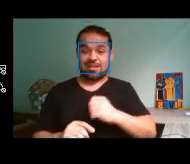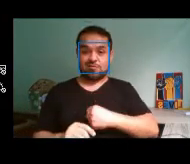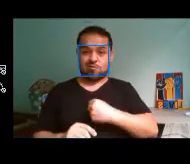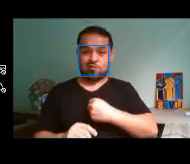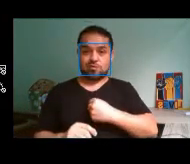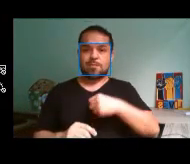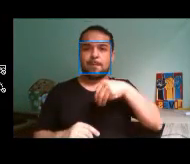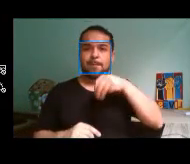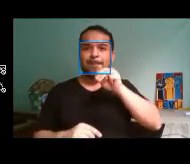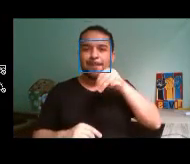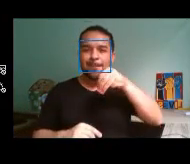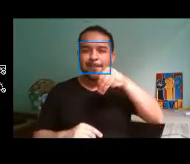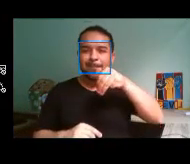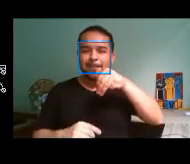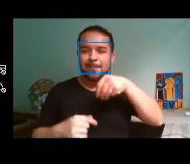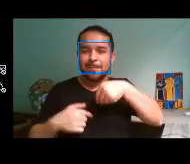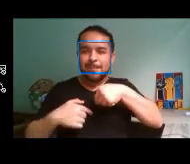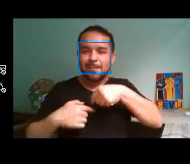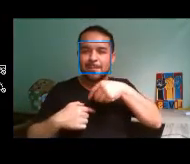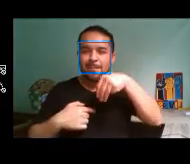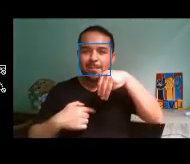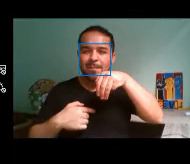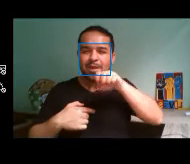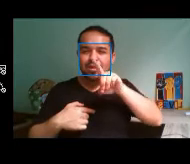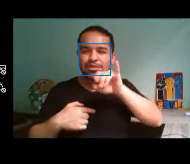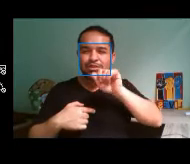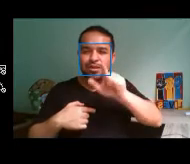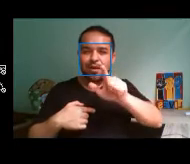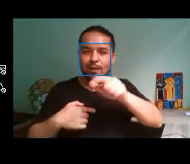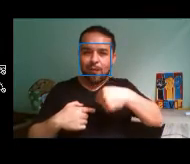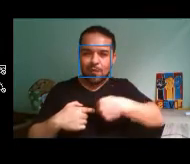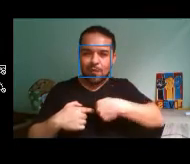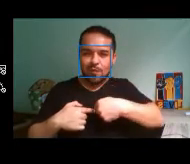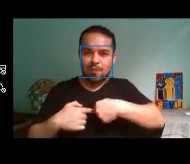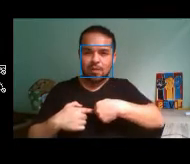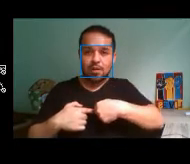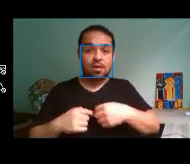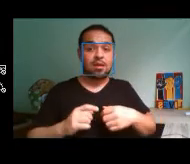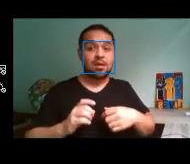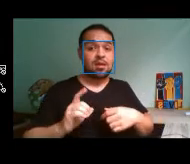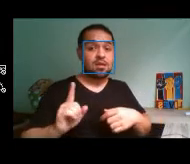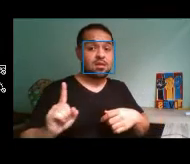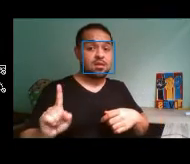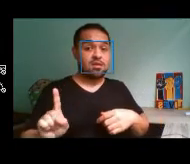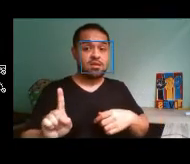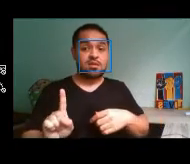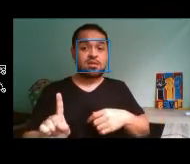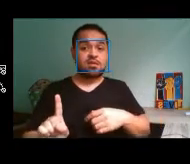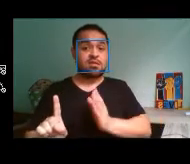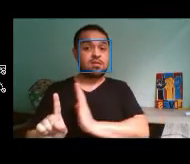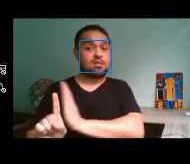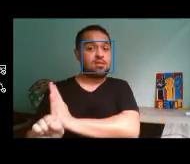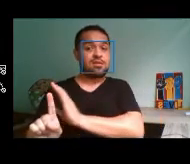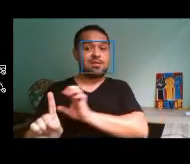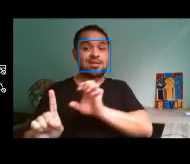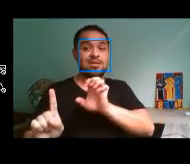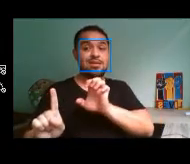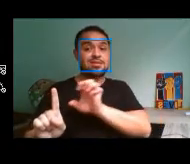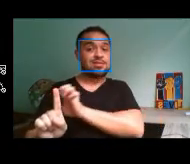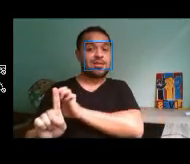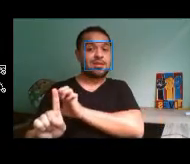lado esquerdo. Lembra que em ódio era medial, tinha um M ali, porque estava no meio. Agora está do